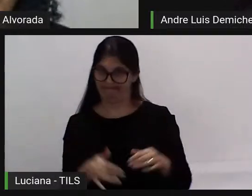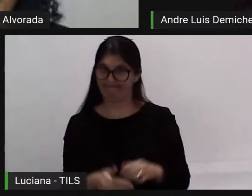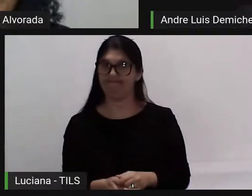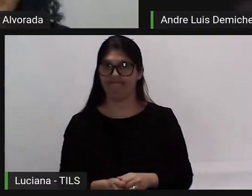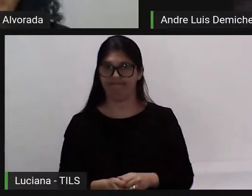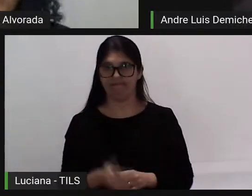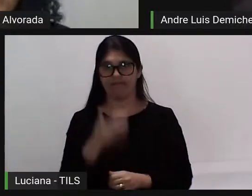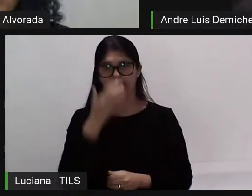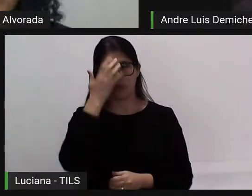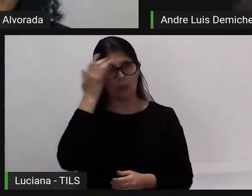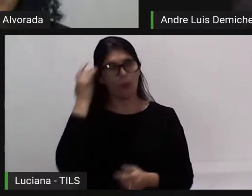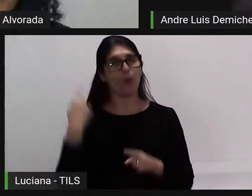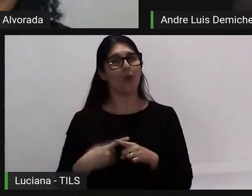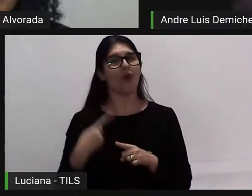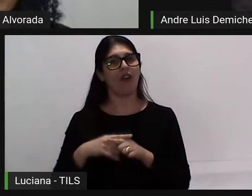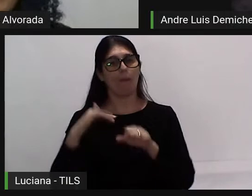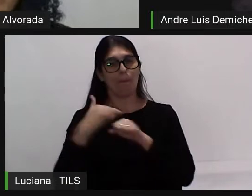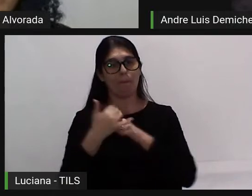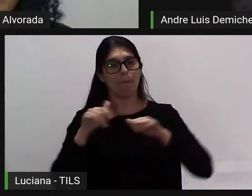pandemia mais do que ela já está.